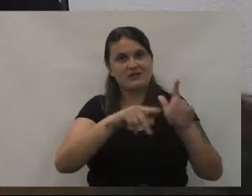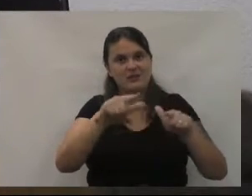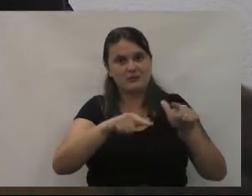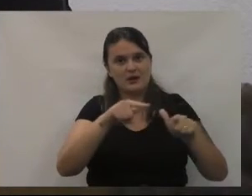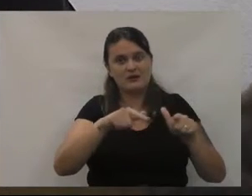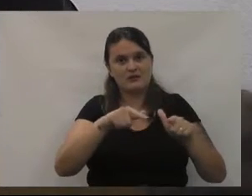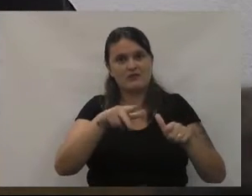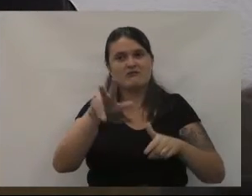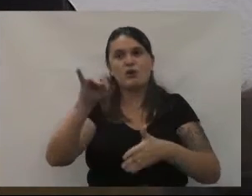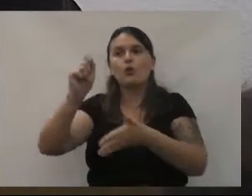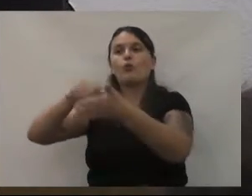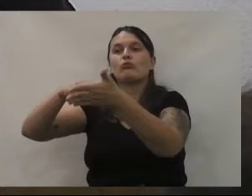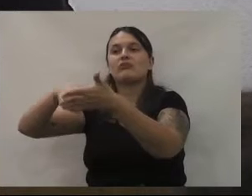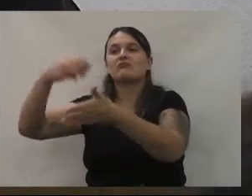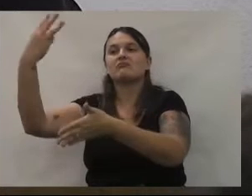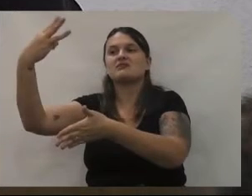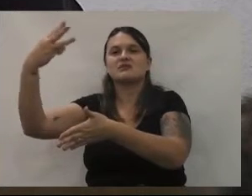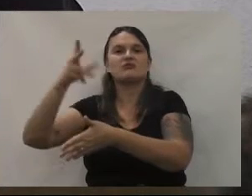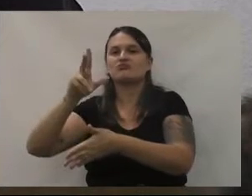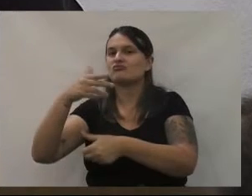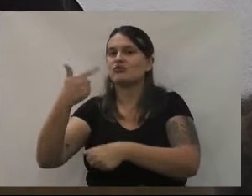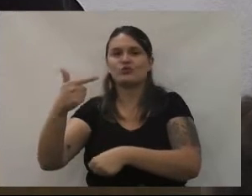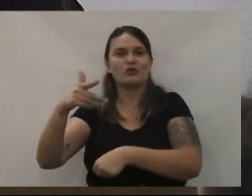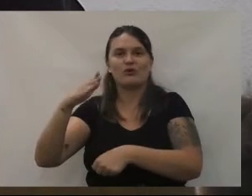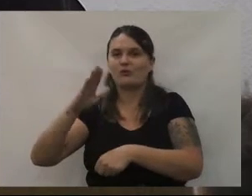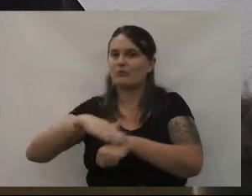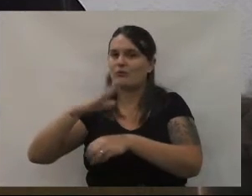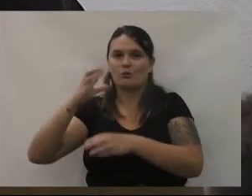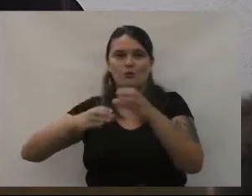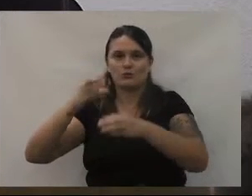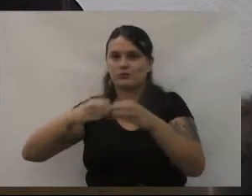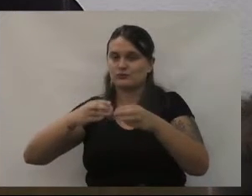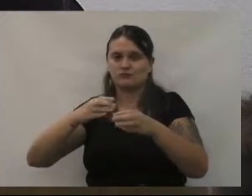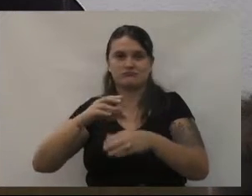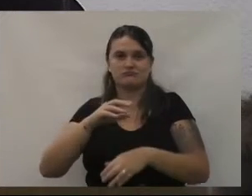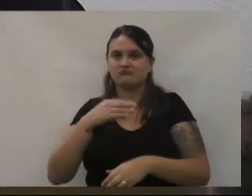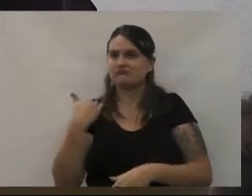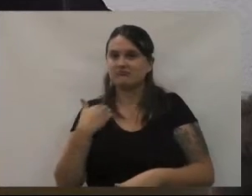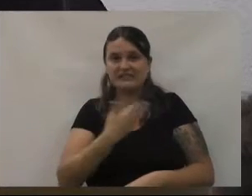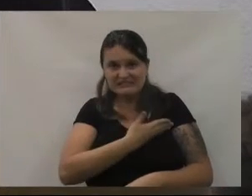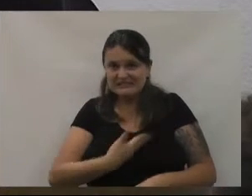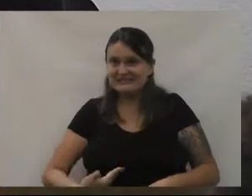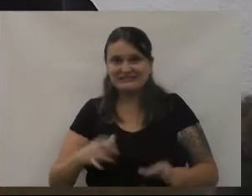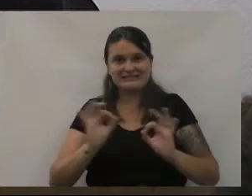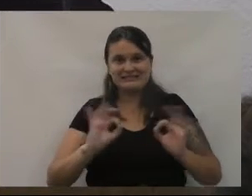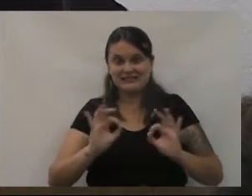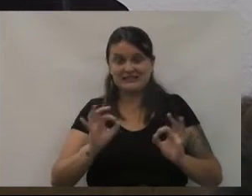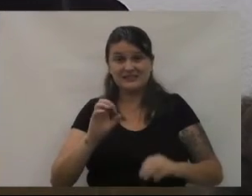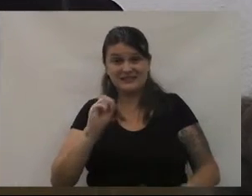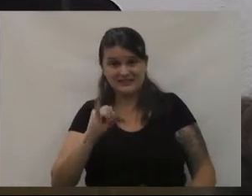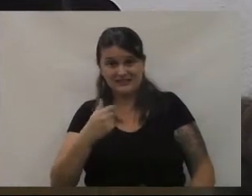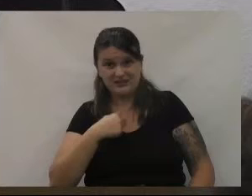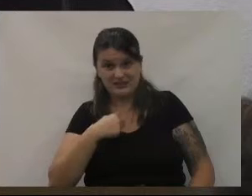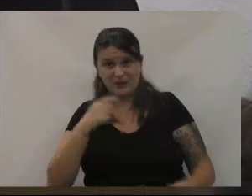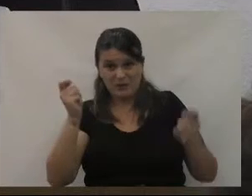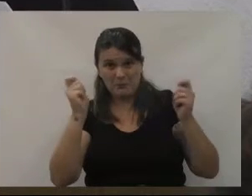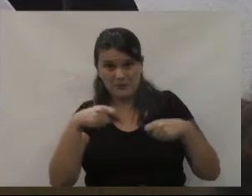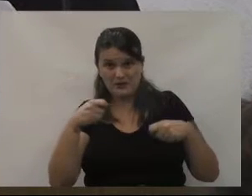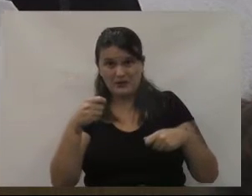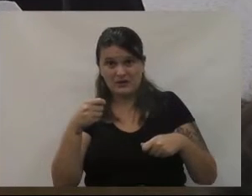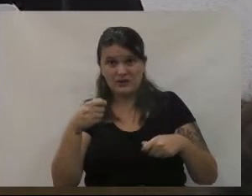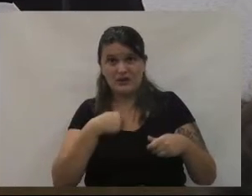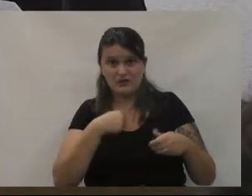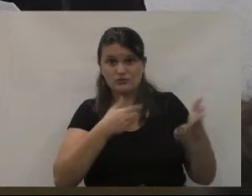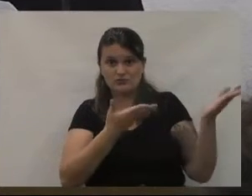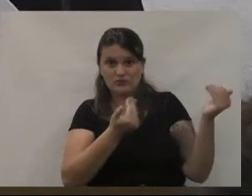ser terceirizado, né? Não fazer mais concurso público. eu se tivesse condição e fosse mais